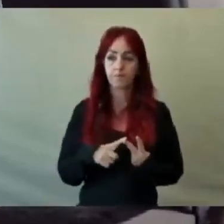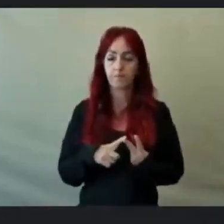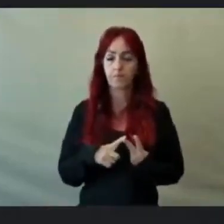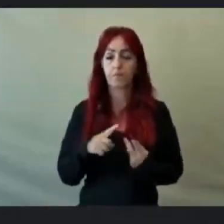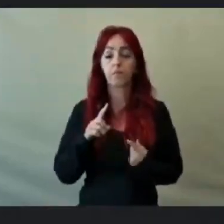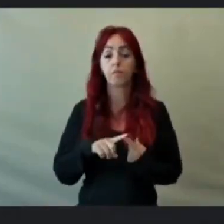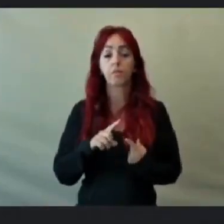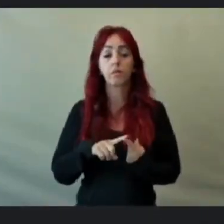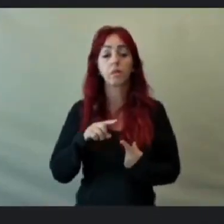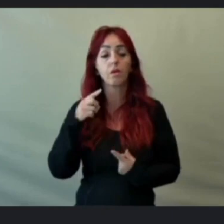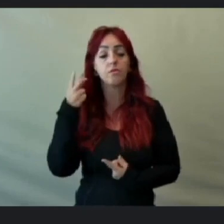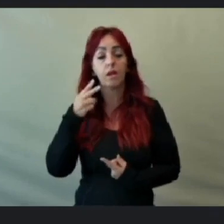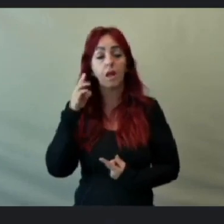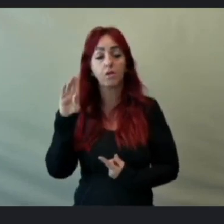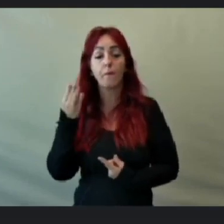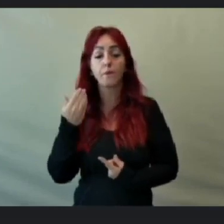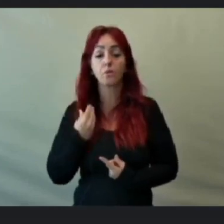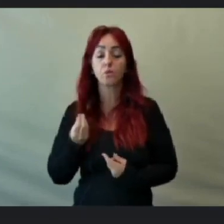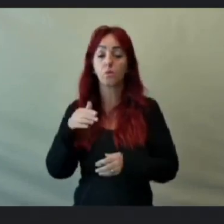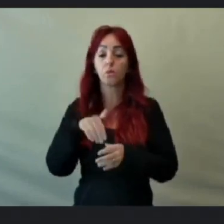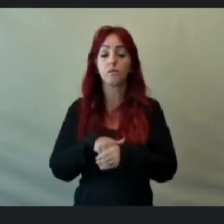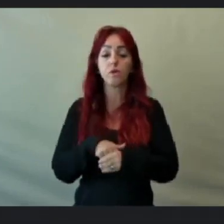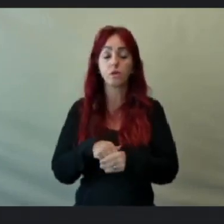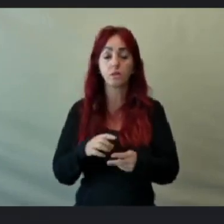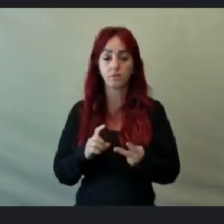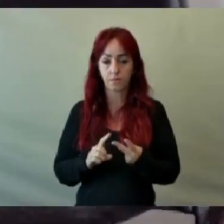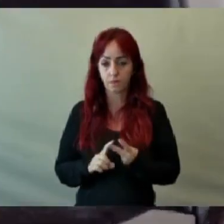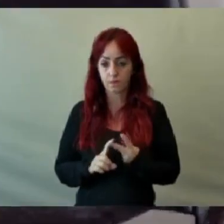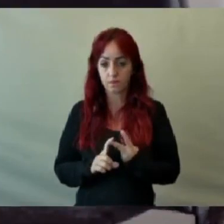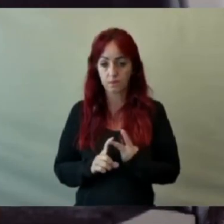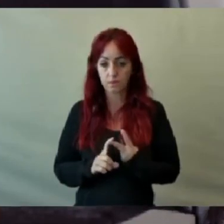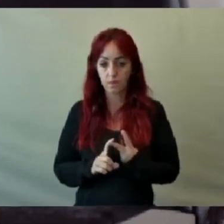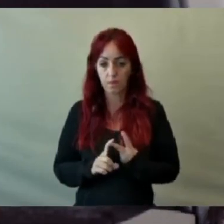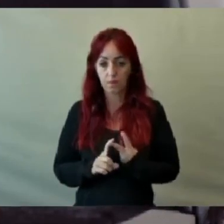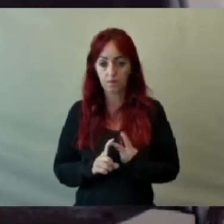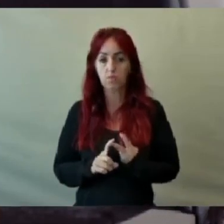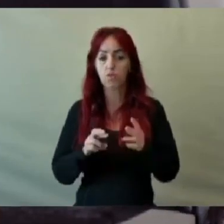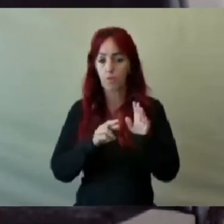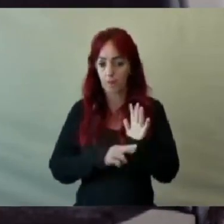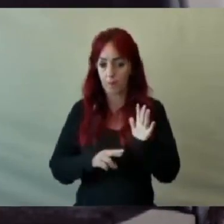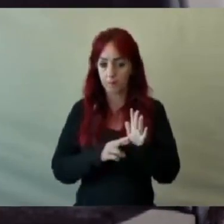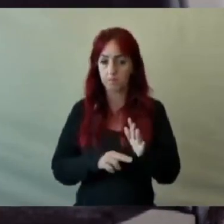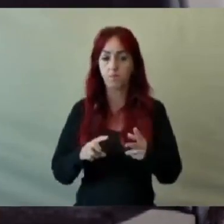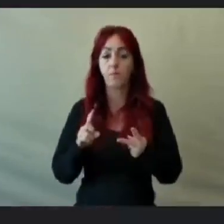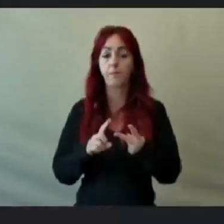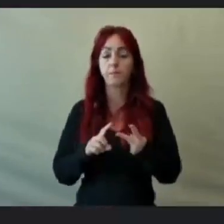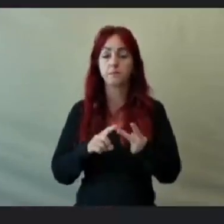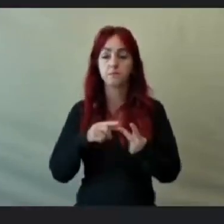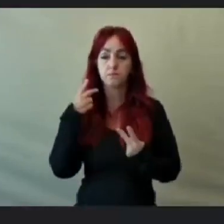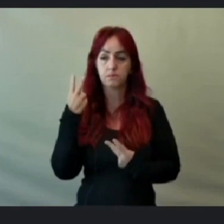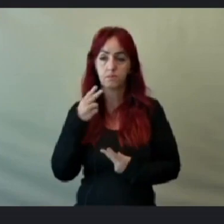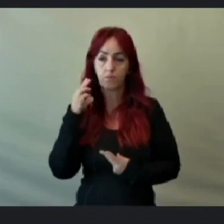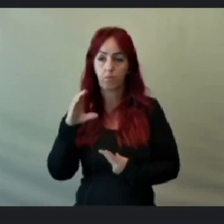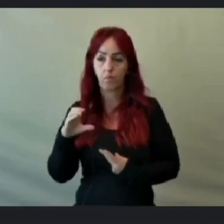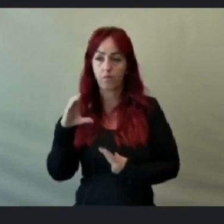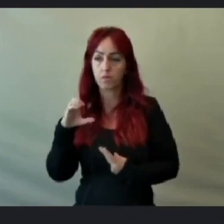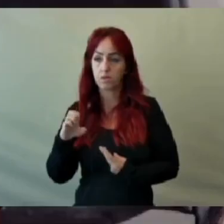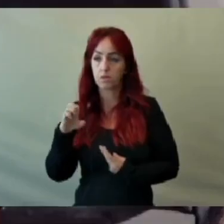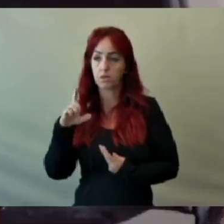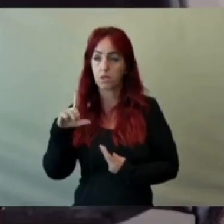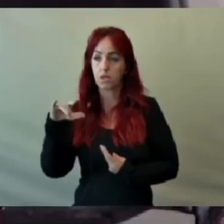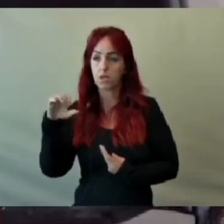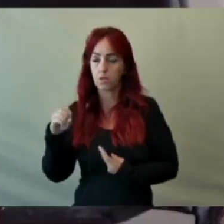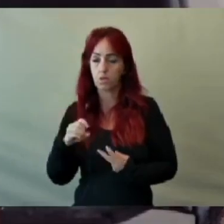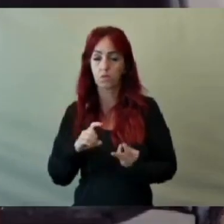Pedralva? Com requerimento. Como voto, vereador doutor Célio Frois? Com requerimento, presidente.